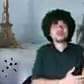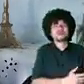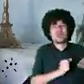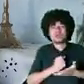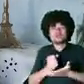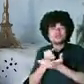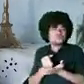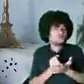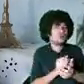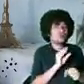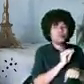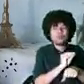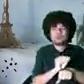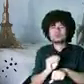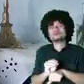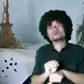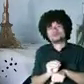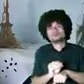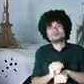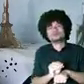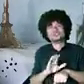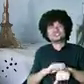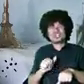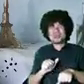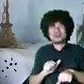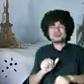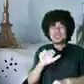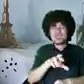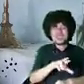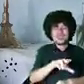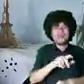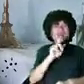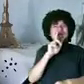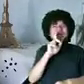São Francisco vai dizer, irmã água,